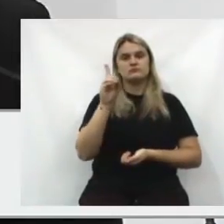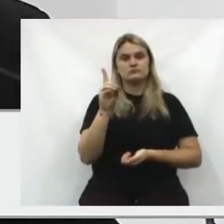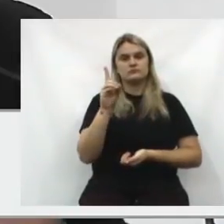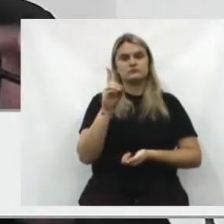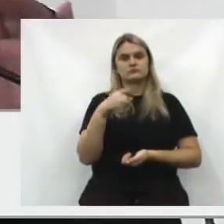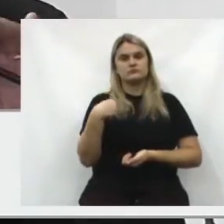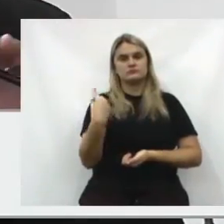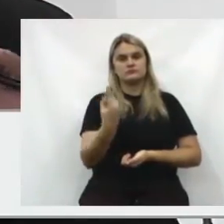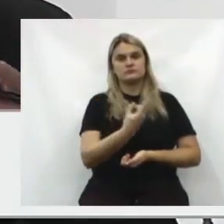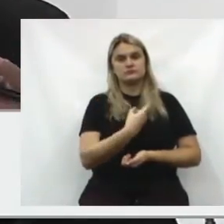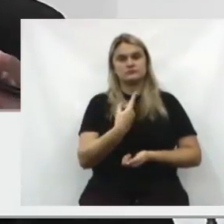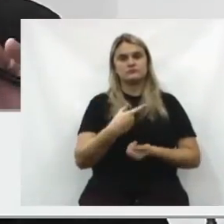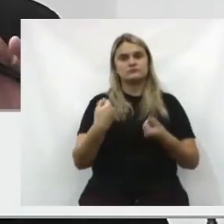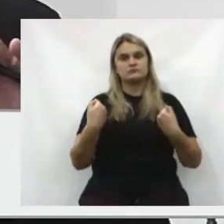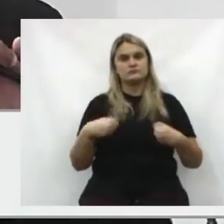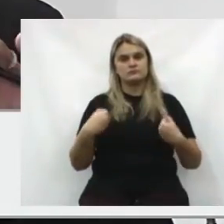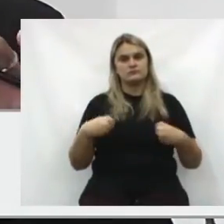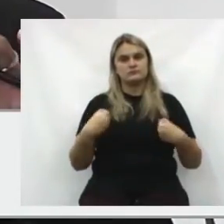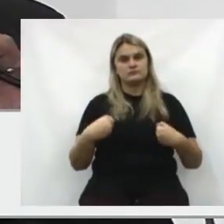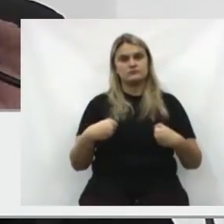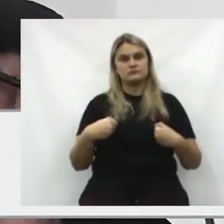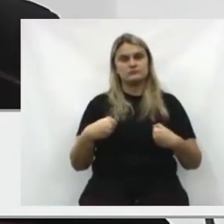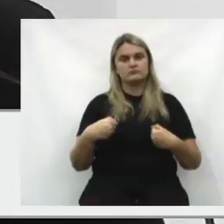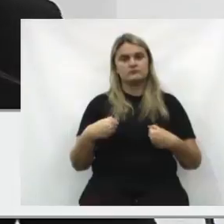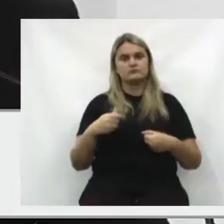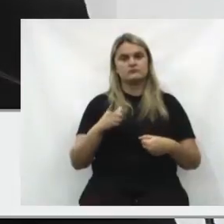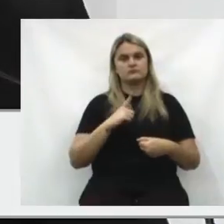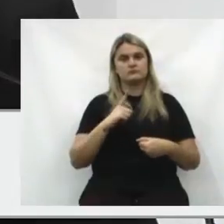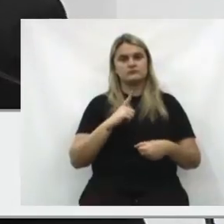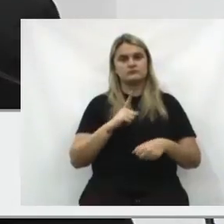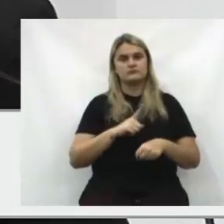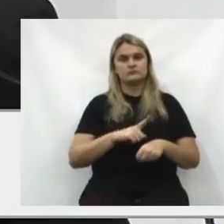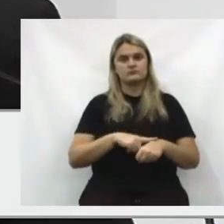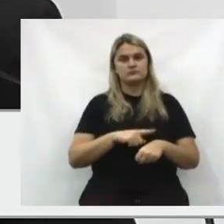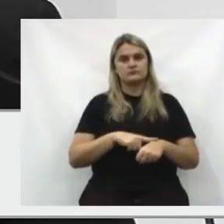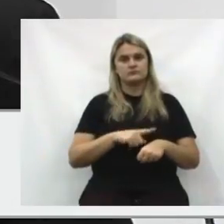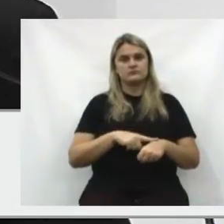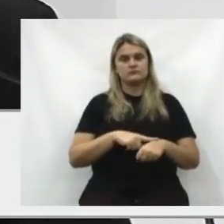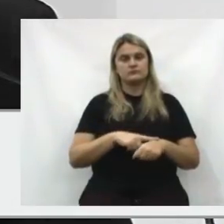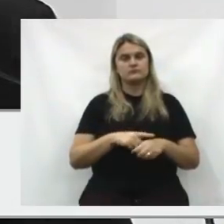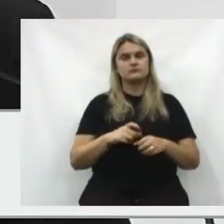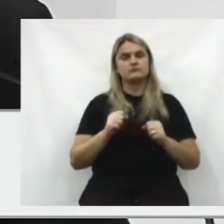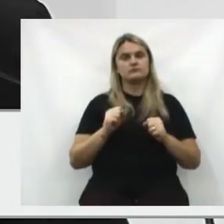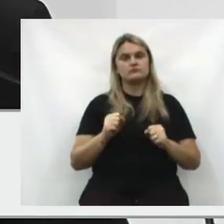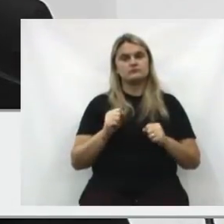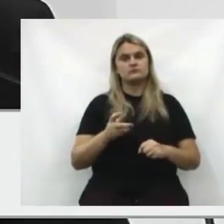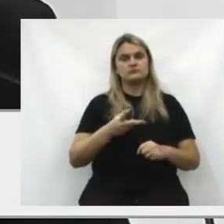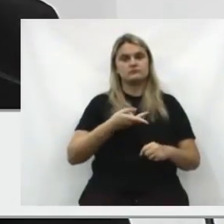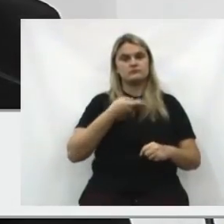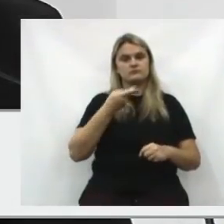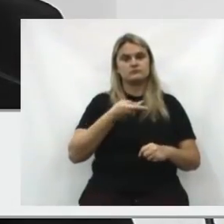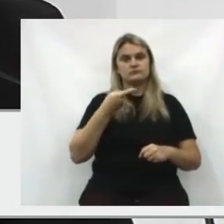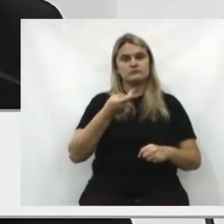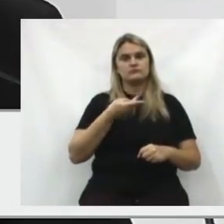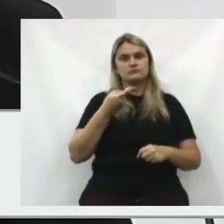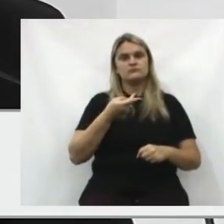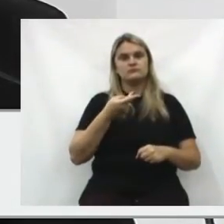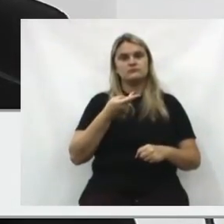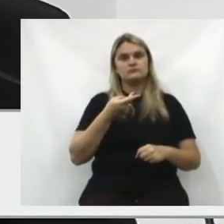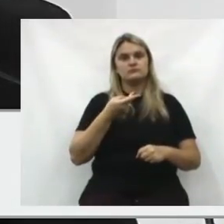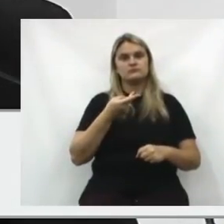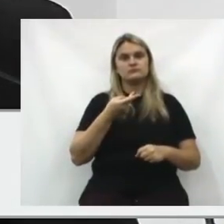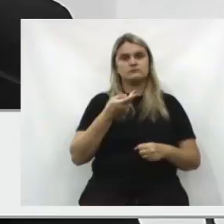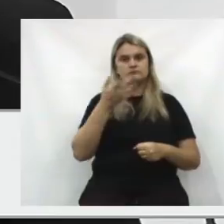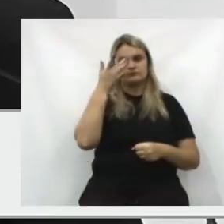Hoje, nesta data, estamos, então, precisando ocupar um pouquinho mais de tempo para poder